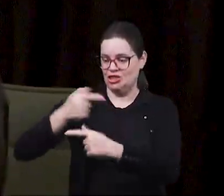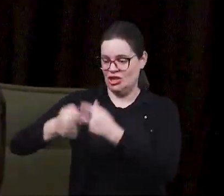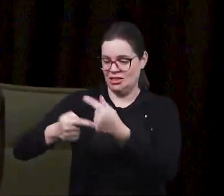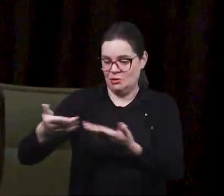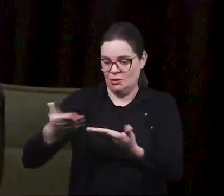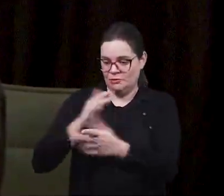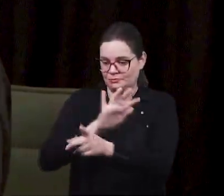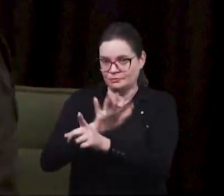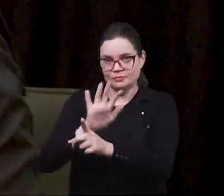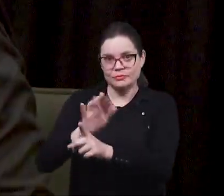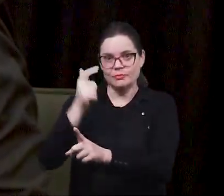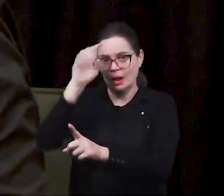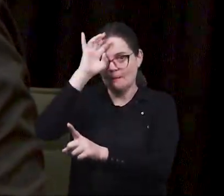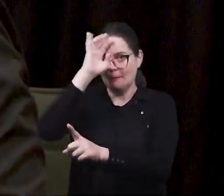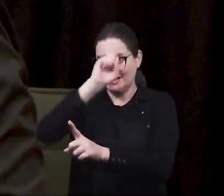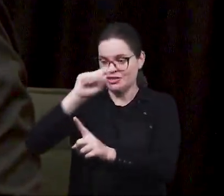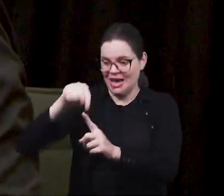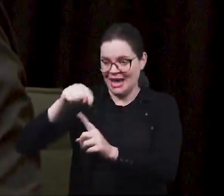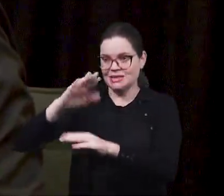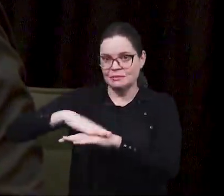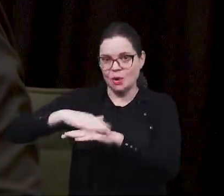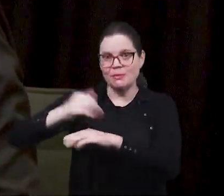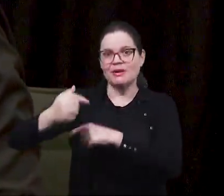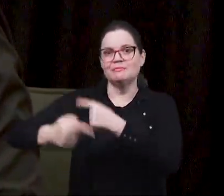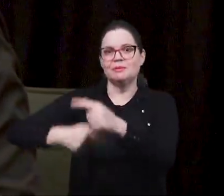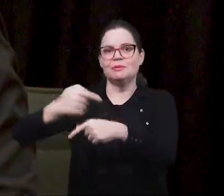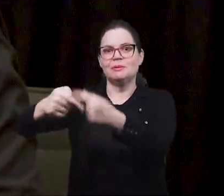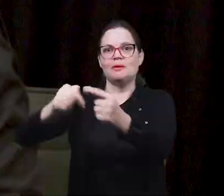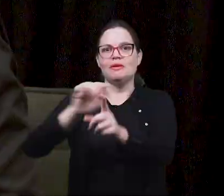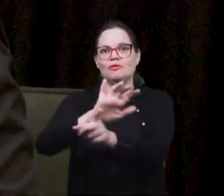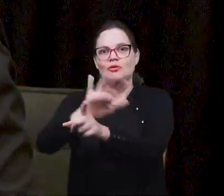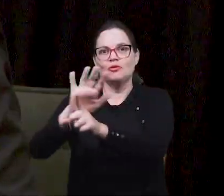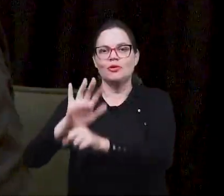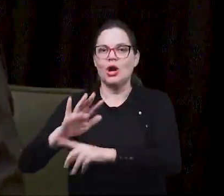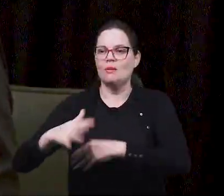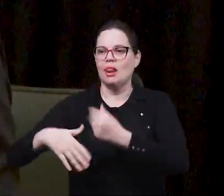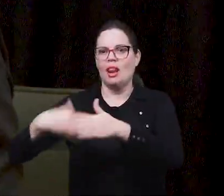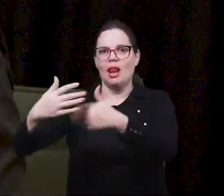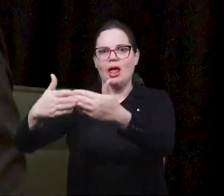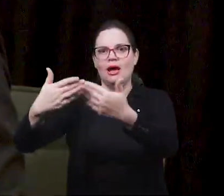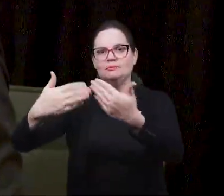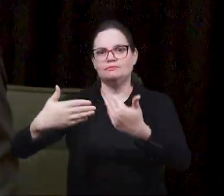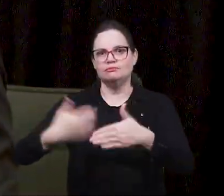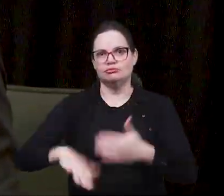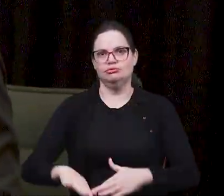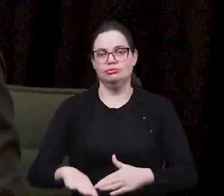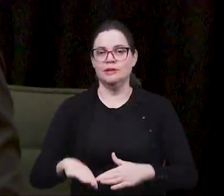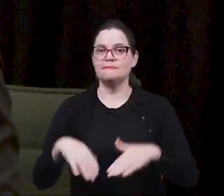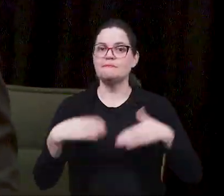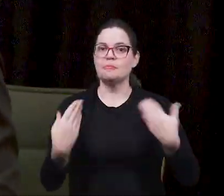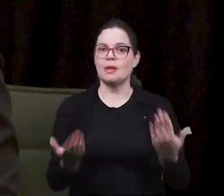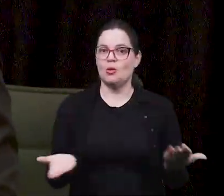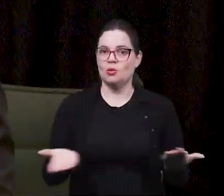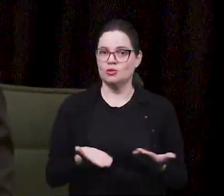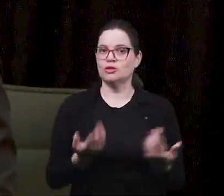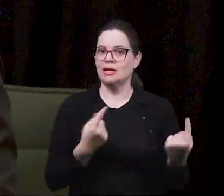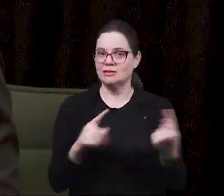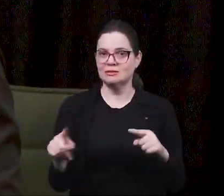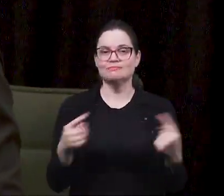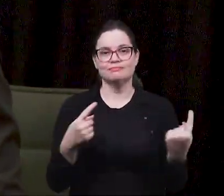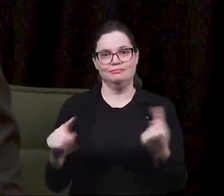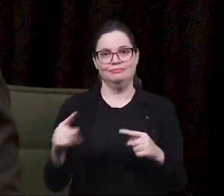aqueles que vêm depois. Então existe uma luta pela mente do jovem hoje em dia. E essa luta vem principalmente